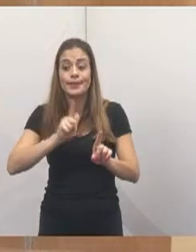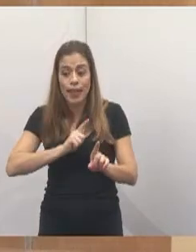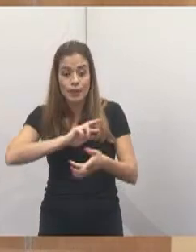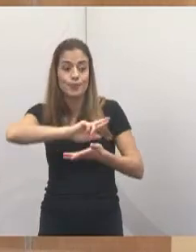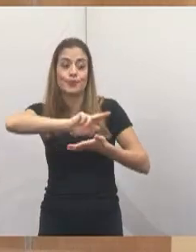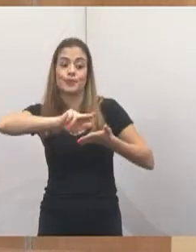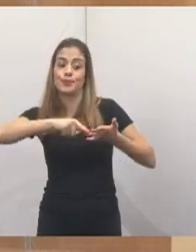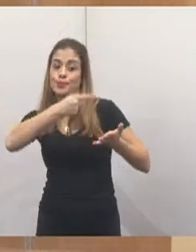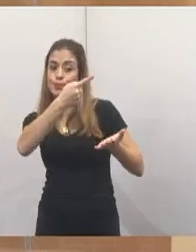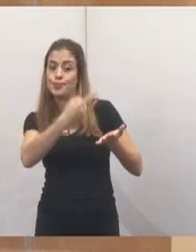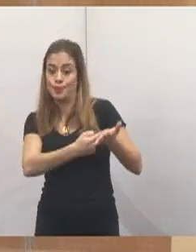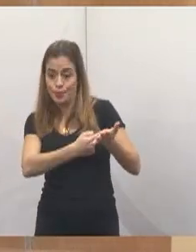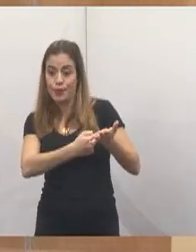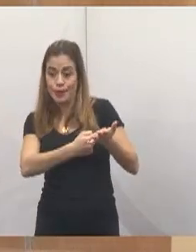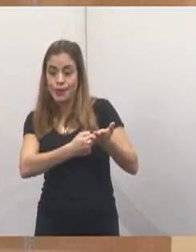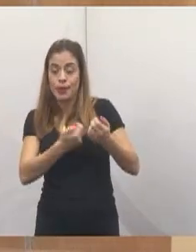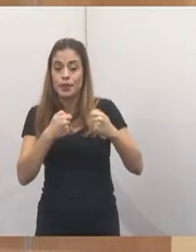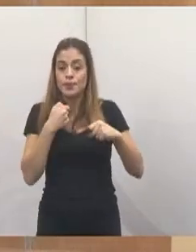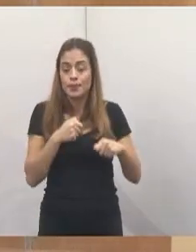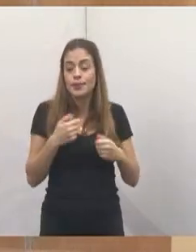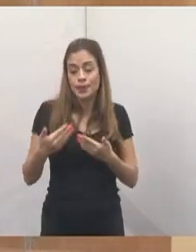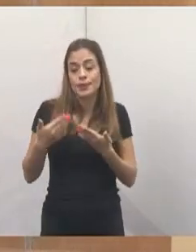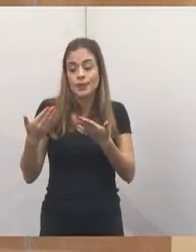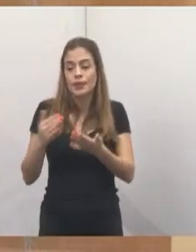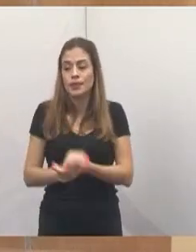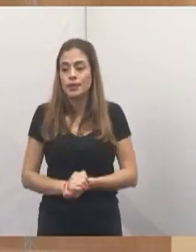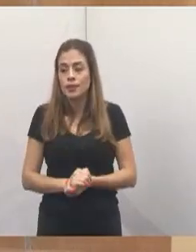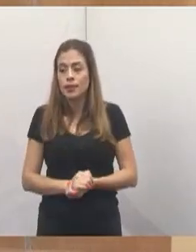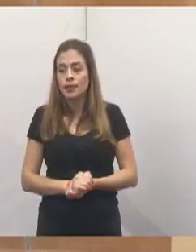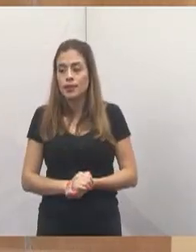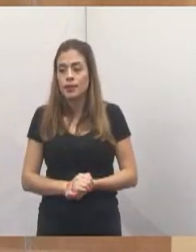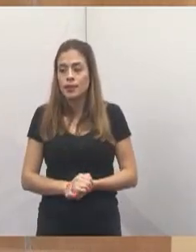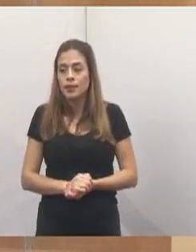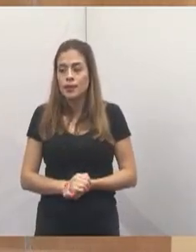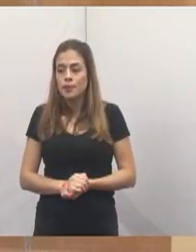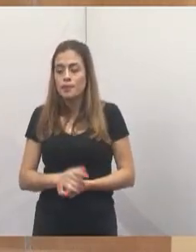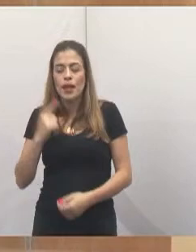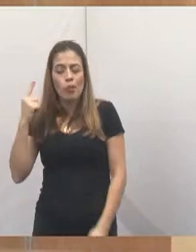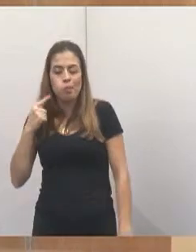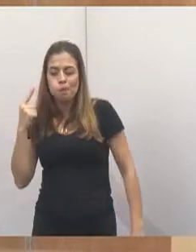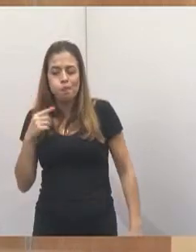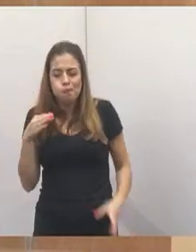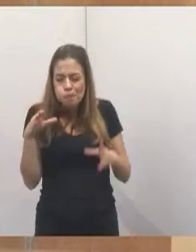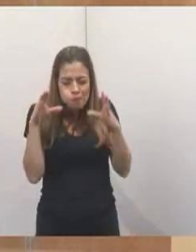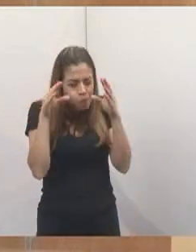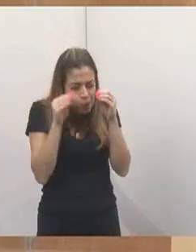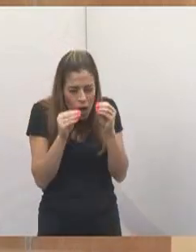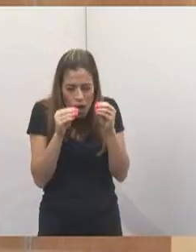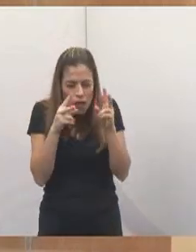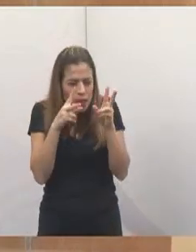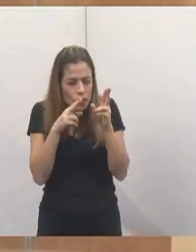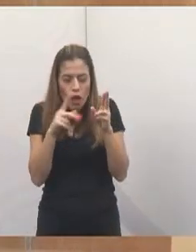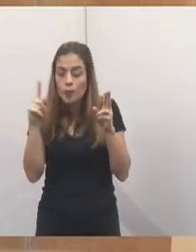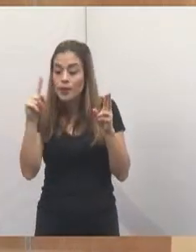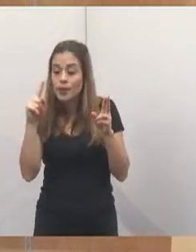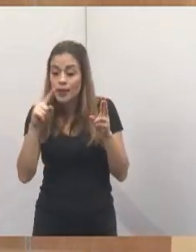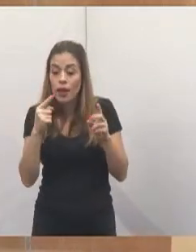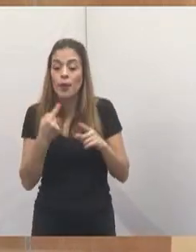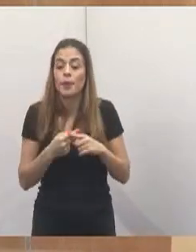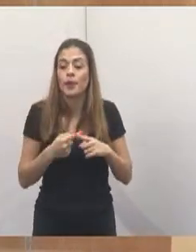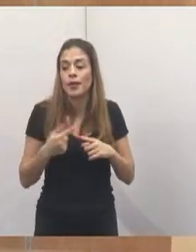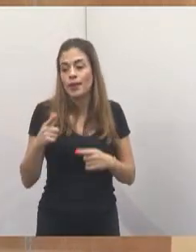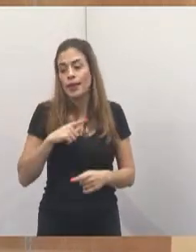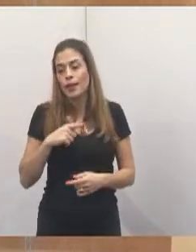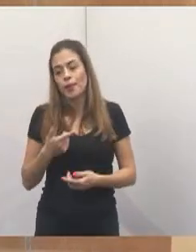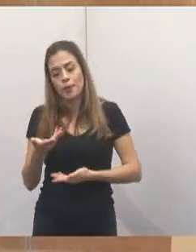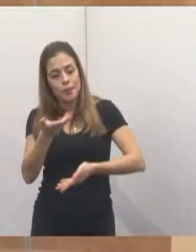tem que estar enfrentando a advocacia. Como diz a doutora Patrícia Vanzolini, a advocacia não dorme. E ela não dorme porque nós temos soldados, nós temos parceiros como